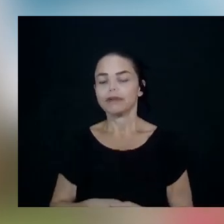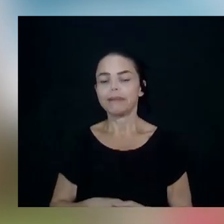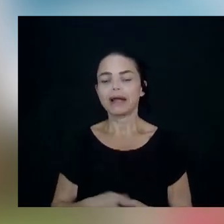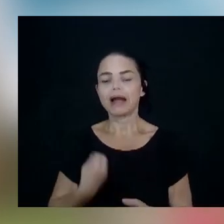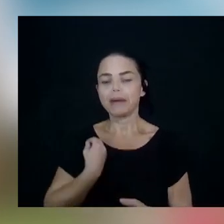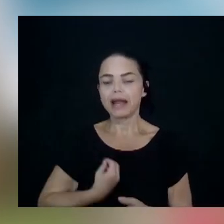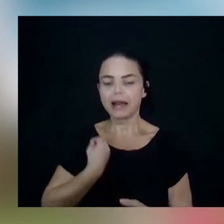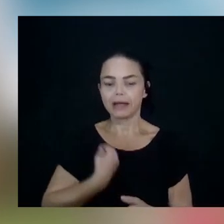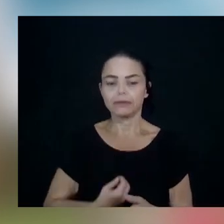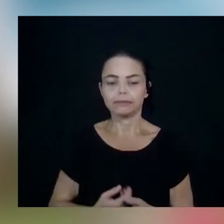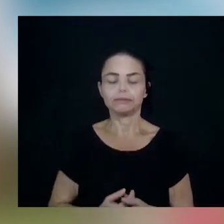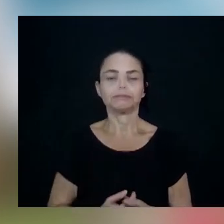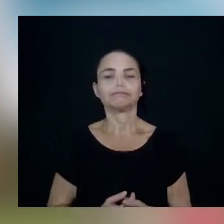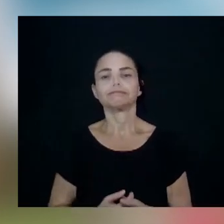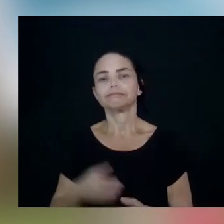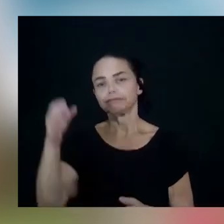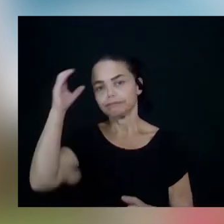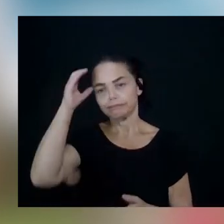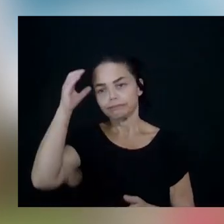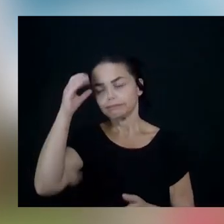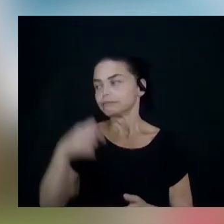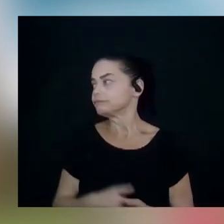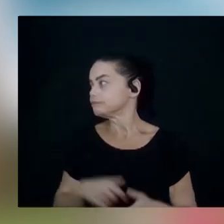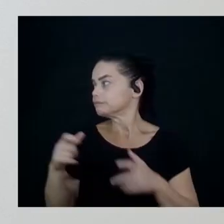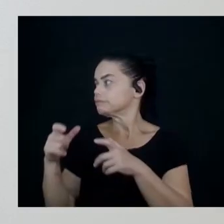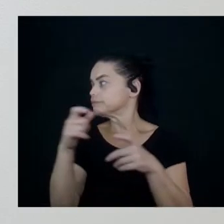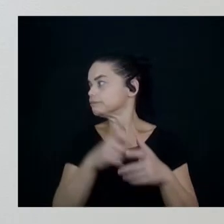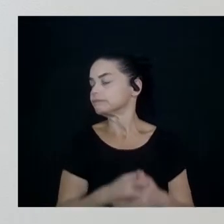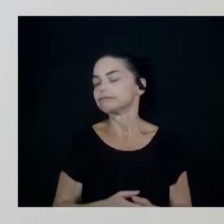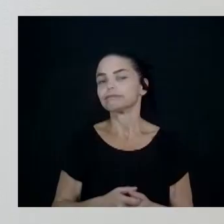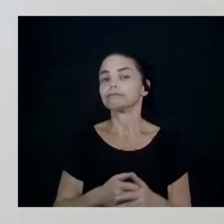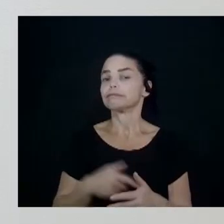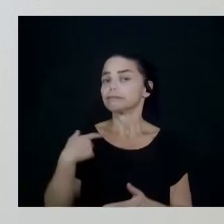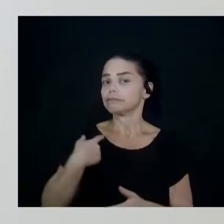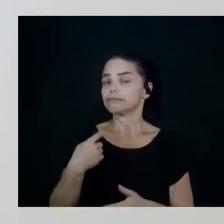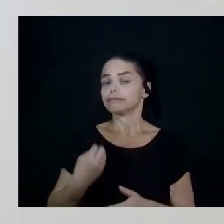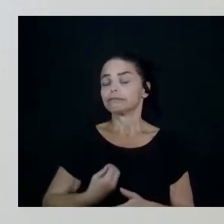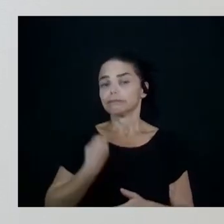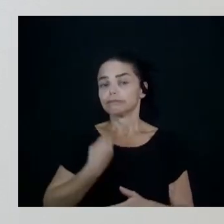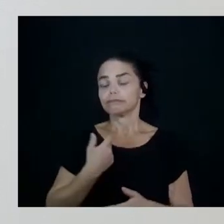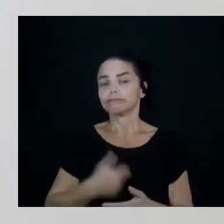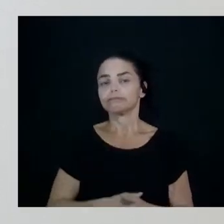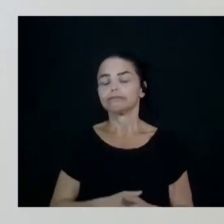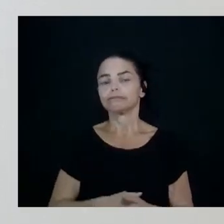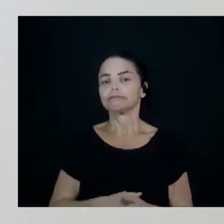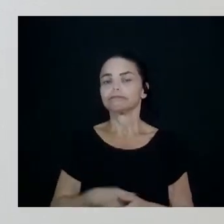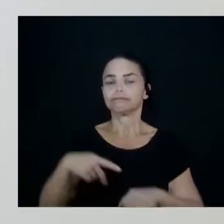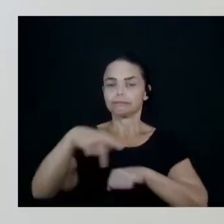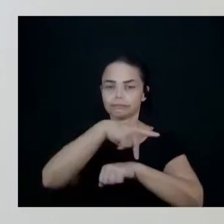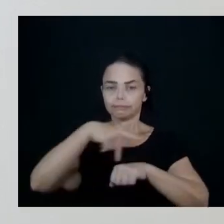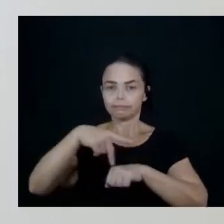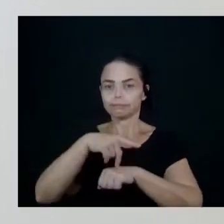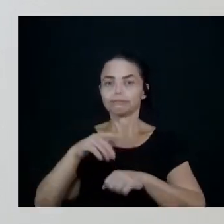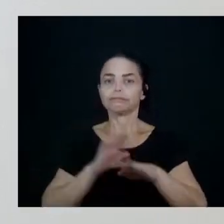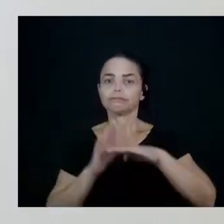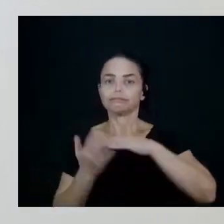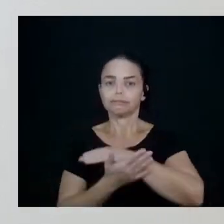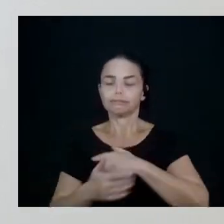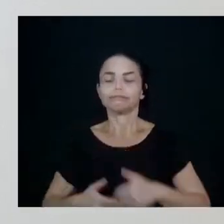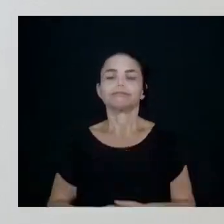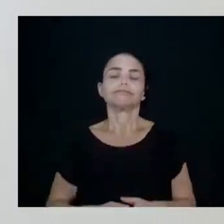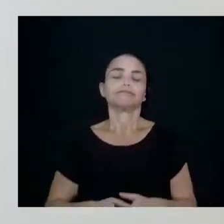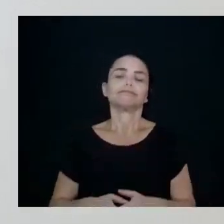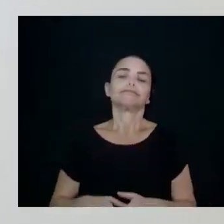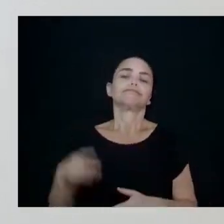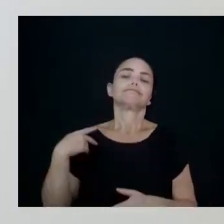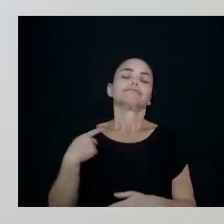culturais bacanas para proporcionar para ele. E ali na pracinha do bairro, em lugares que eu visitava, eu comecei